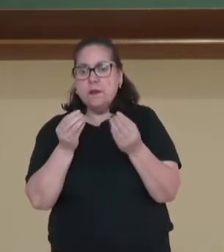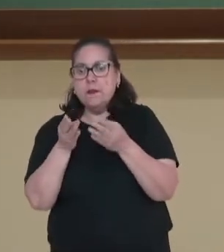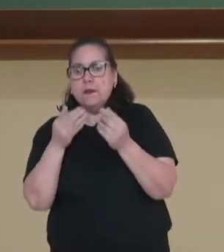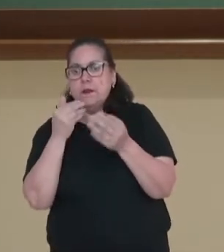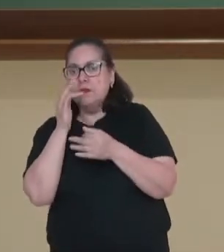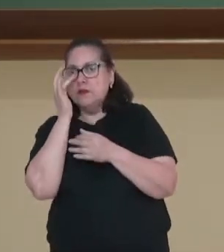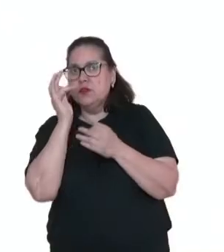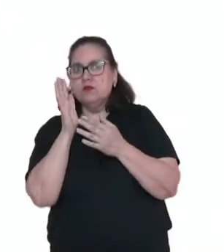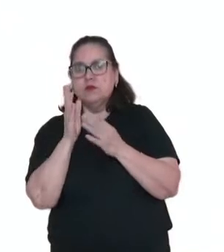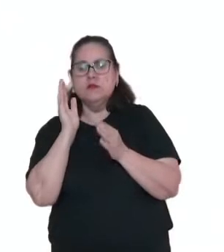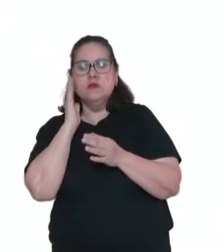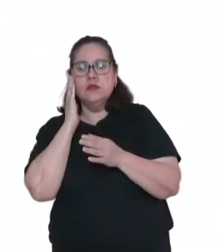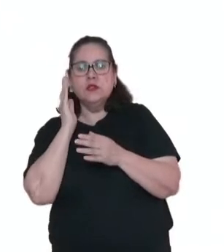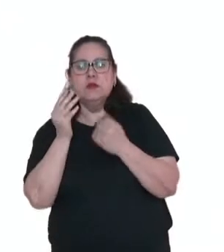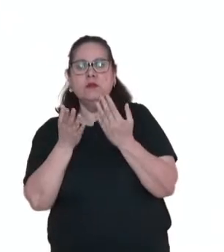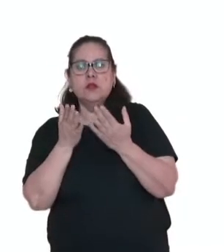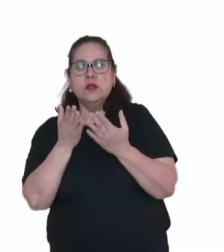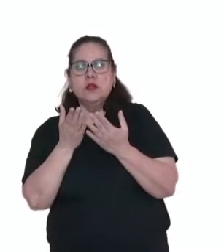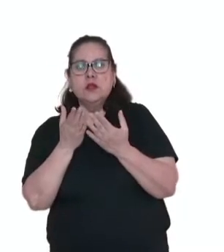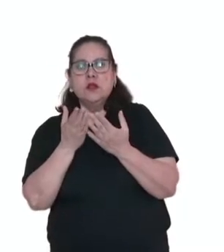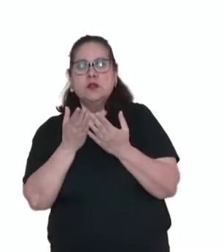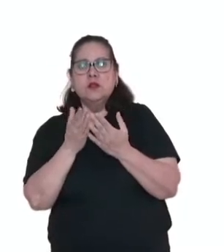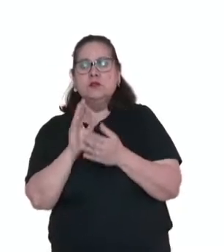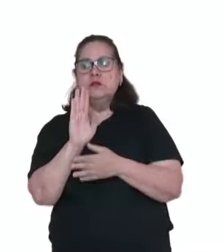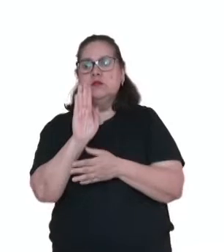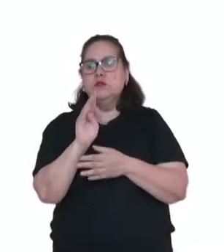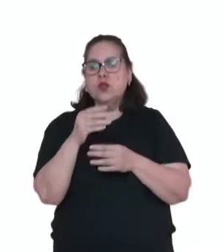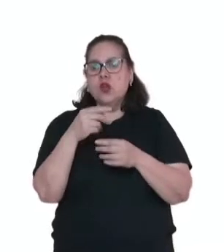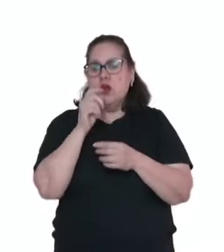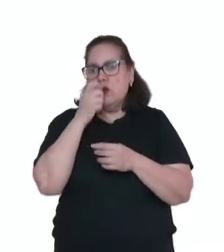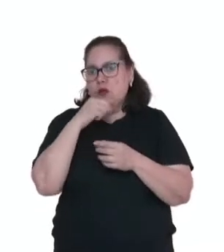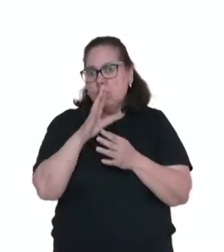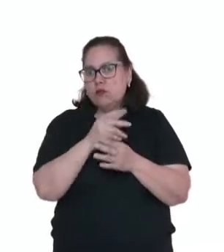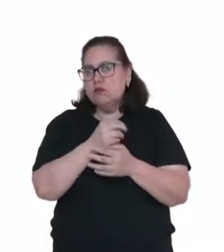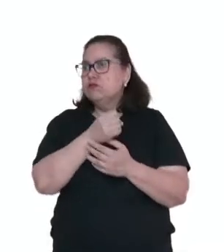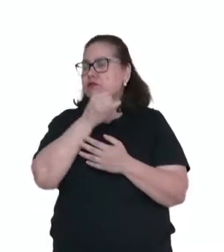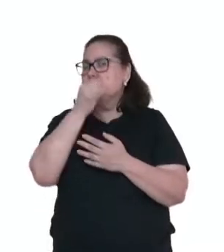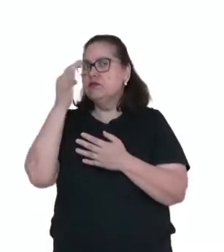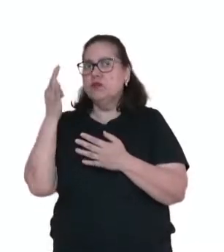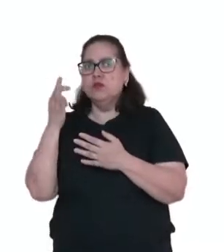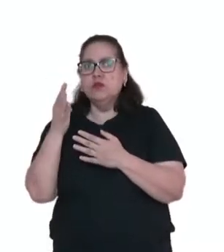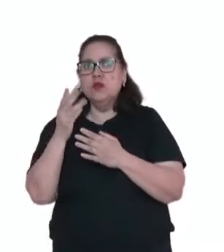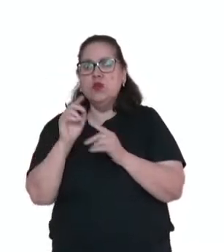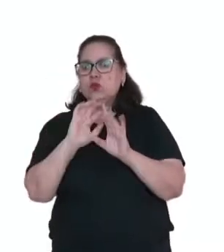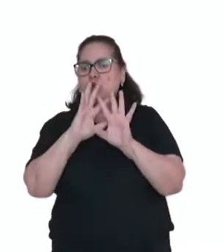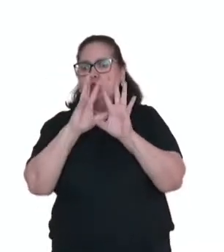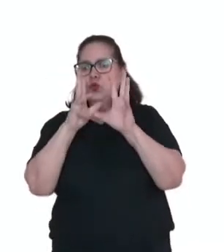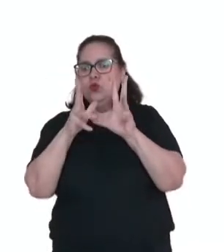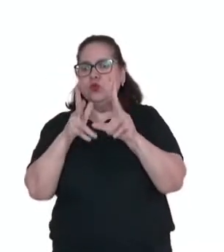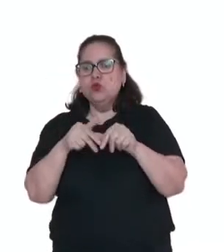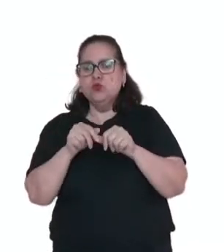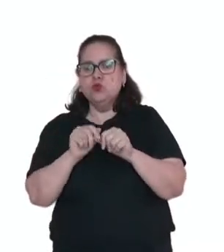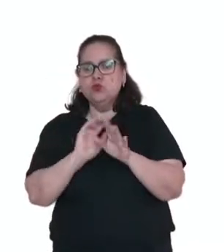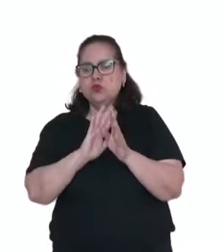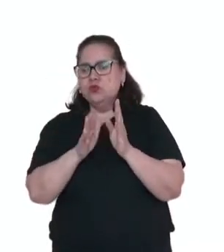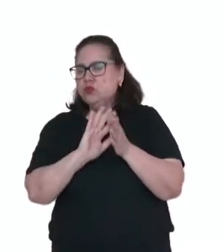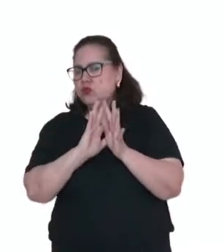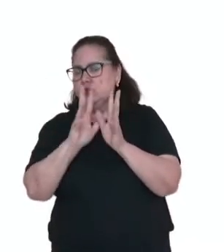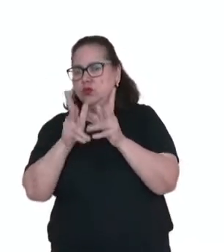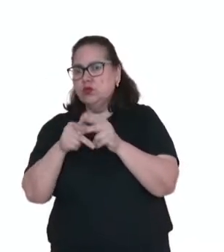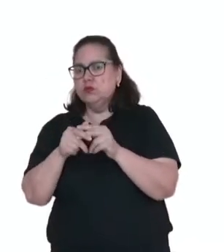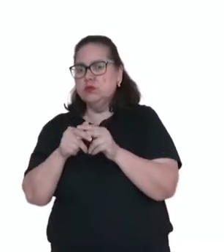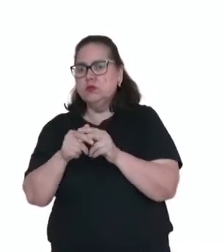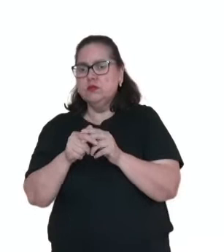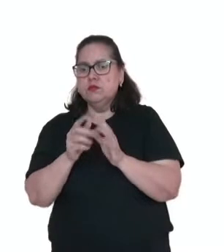Então, poucas pessoas sabem sobre isso, mas a couve da Bruxelas, brócolis, couve-flor, repolho, couve, mostarda,